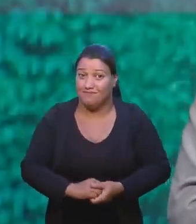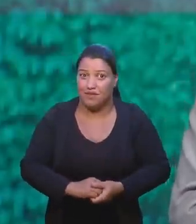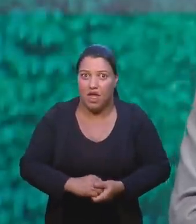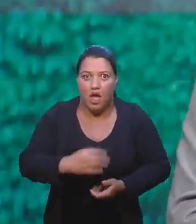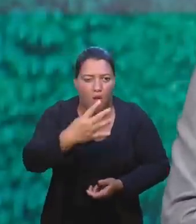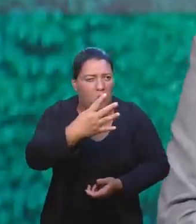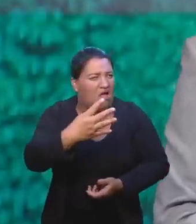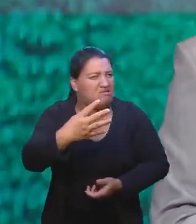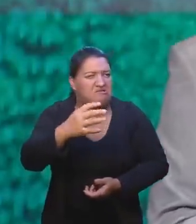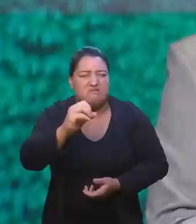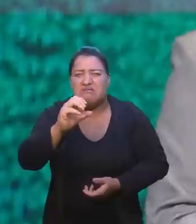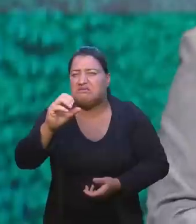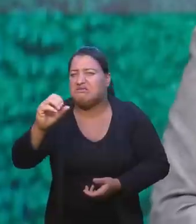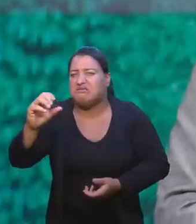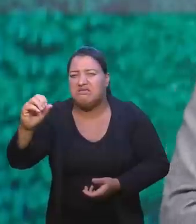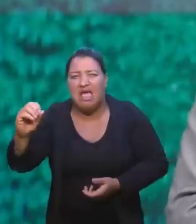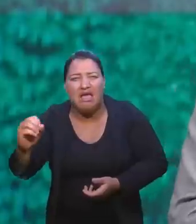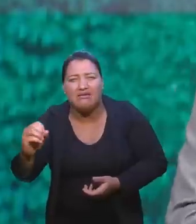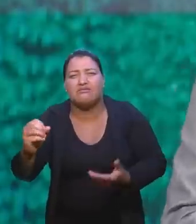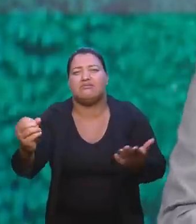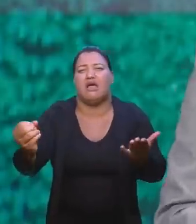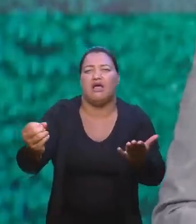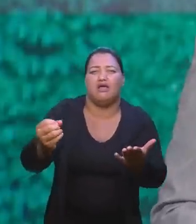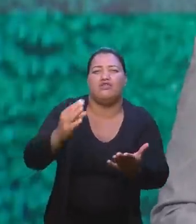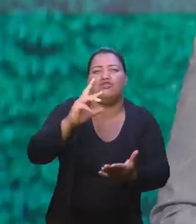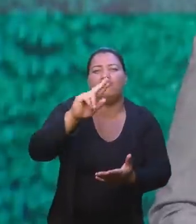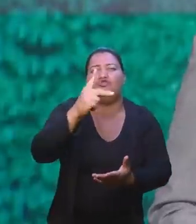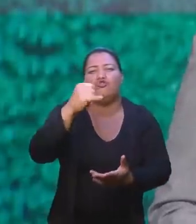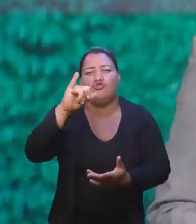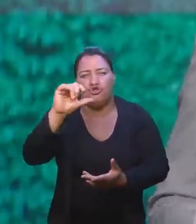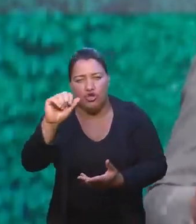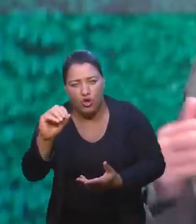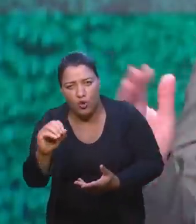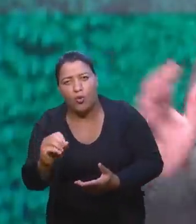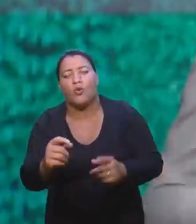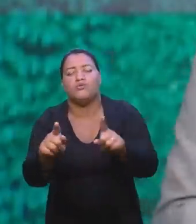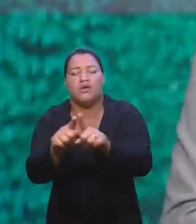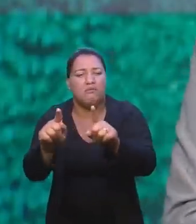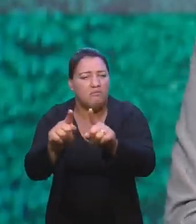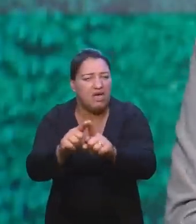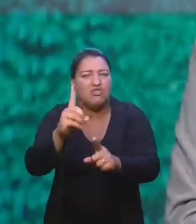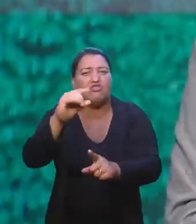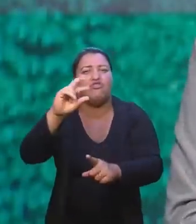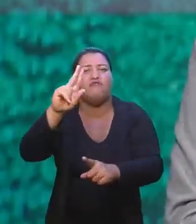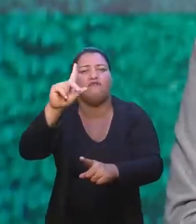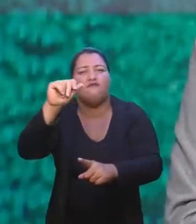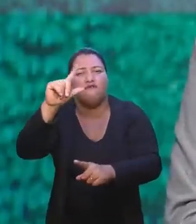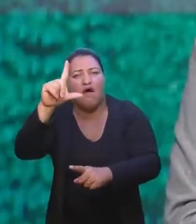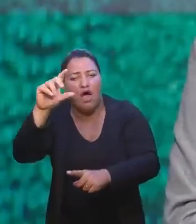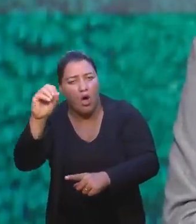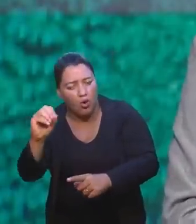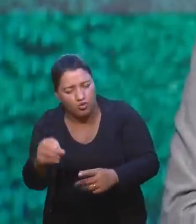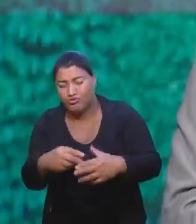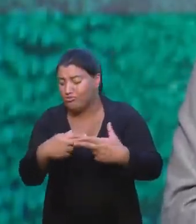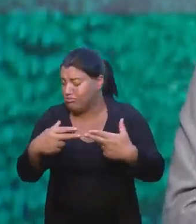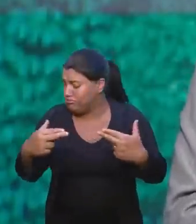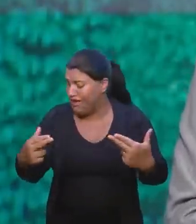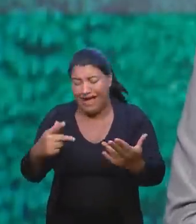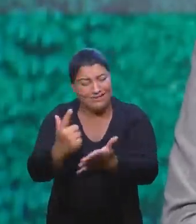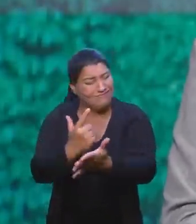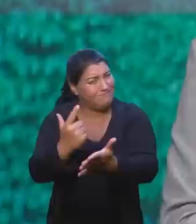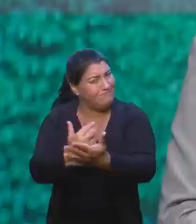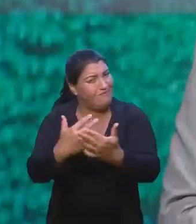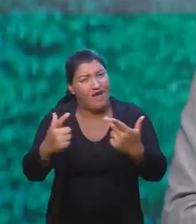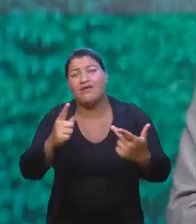400 e tantas obras de Chico, 200 e tantas obras de Divaldo, mais de 35 obras de Raul Teixeira, e tantos outros